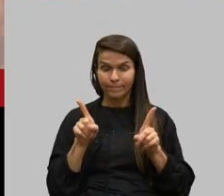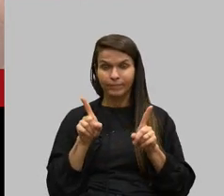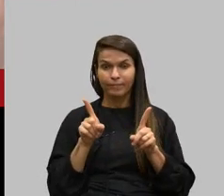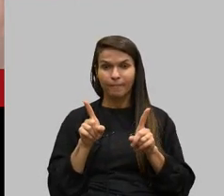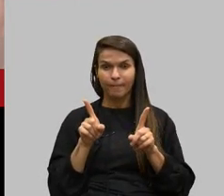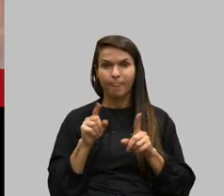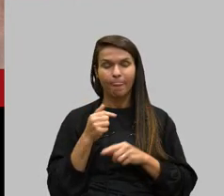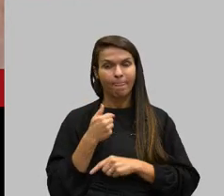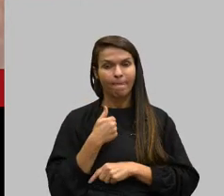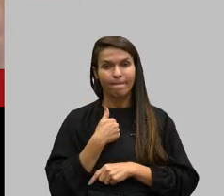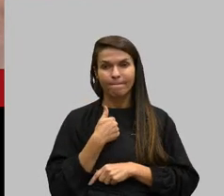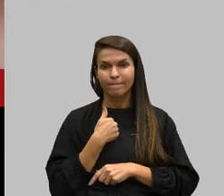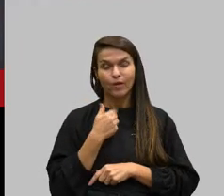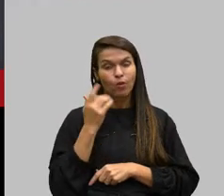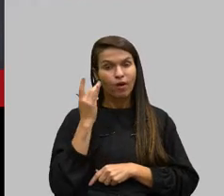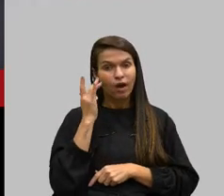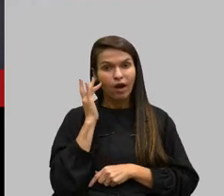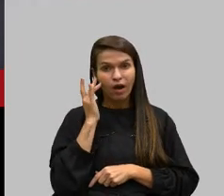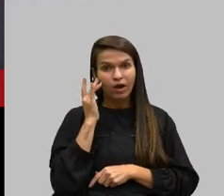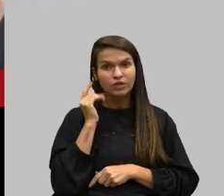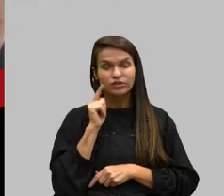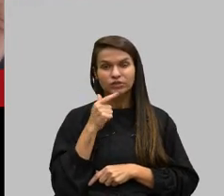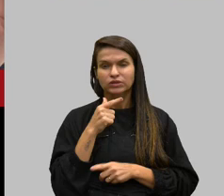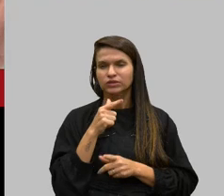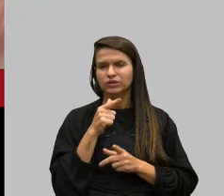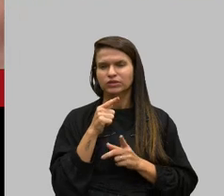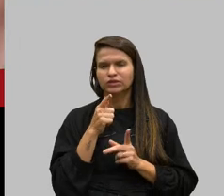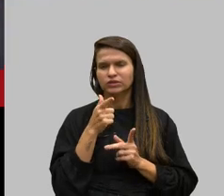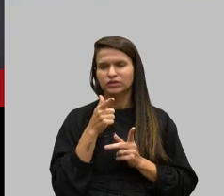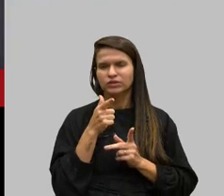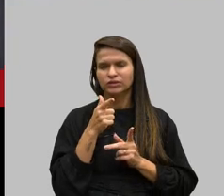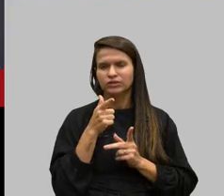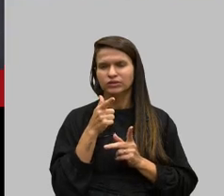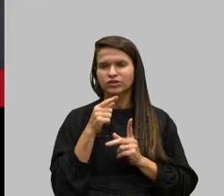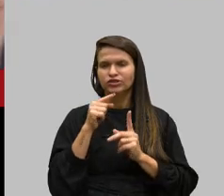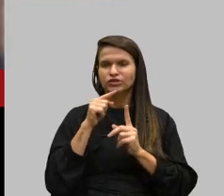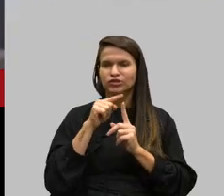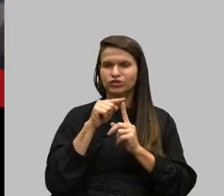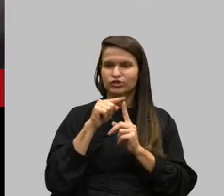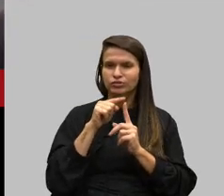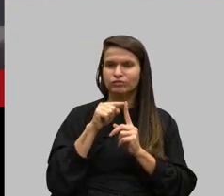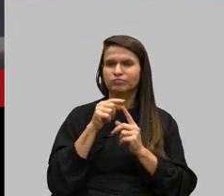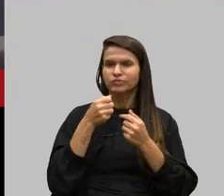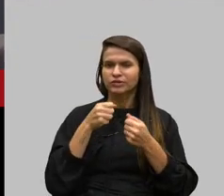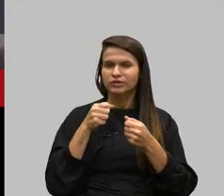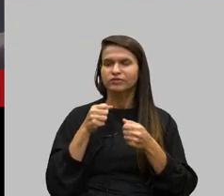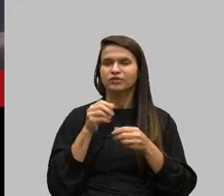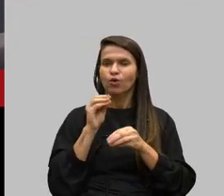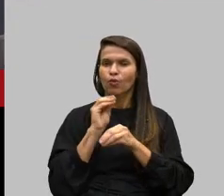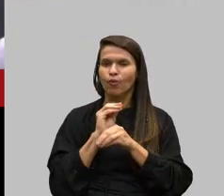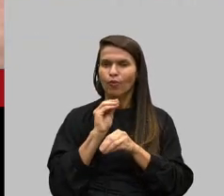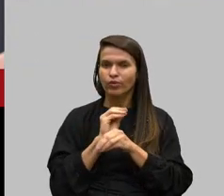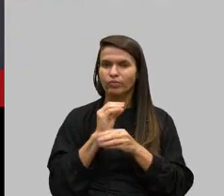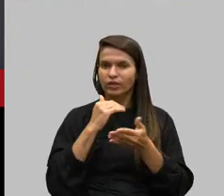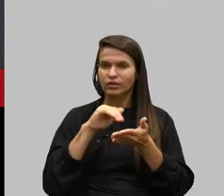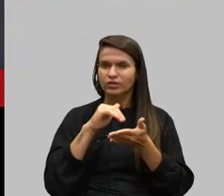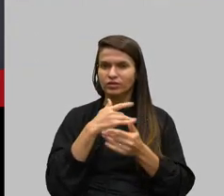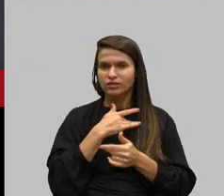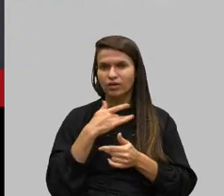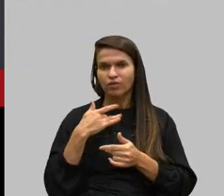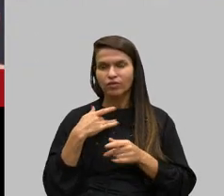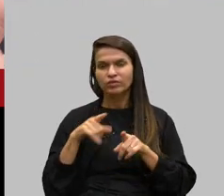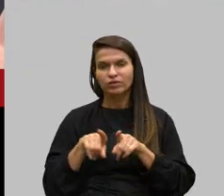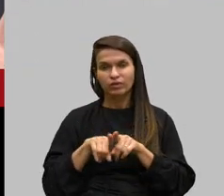eu acho que essa matéria deveria estar sendo cuidada pela secretaria de saúde ou até pela